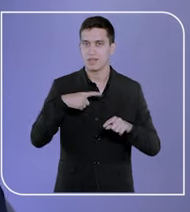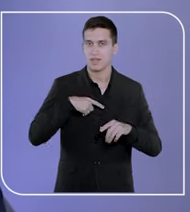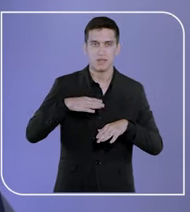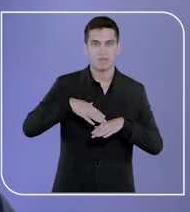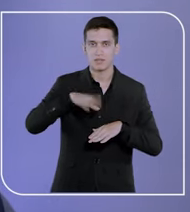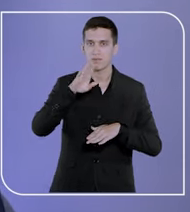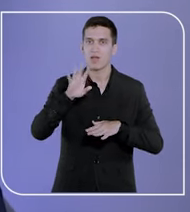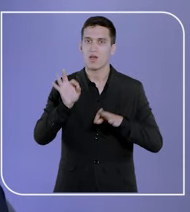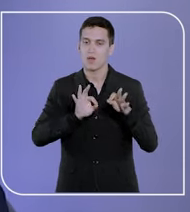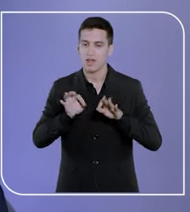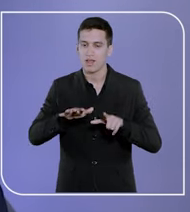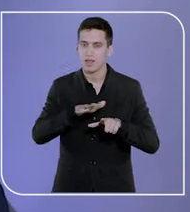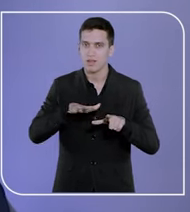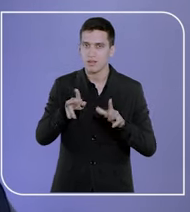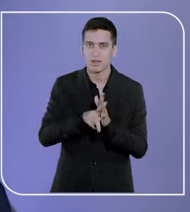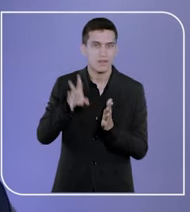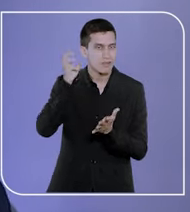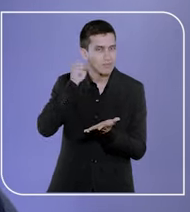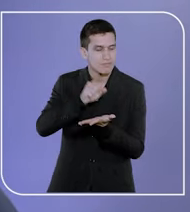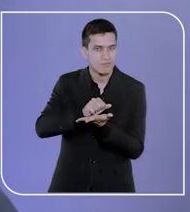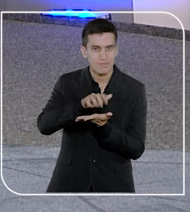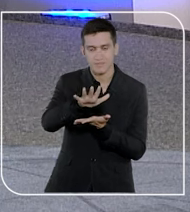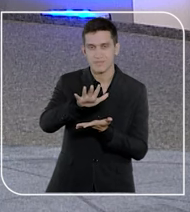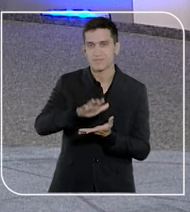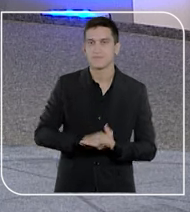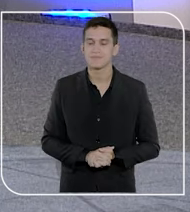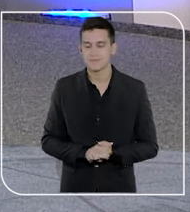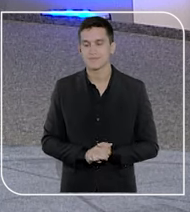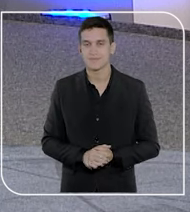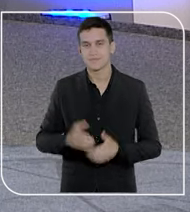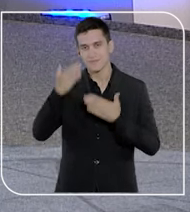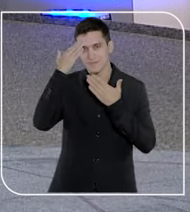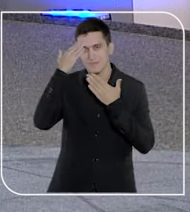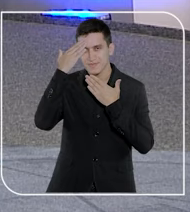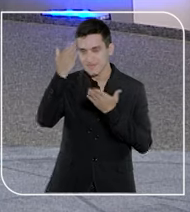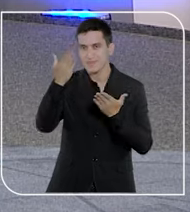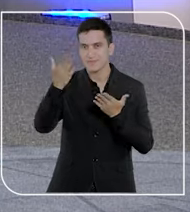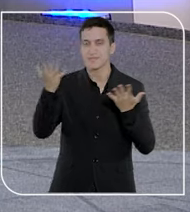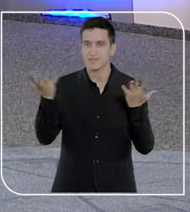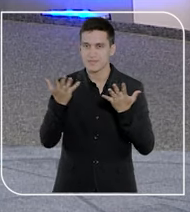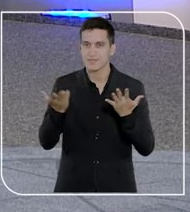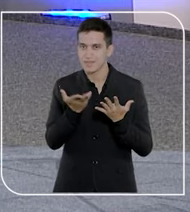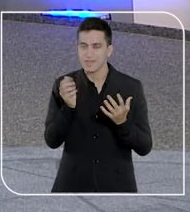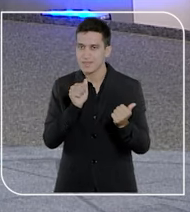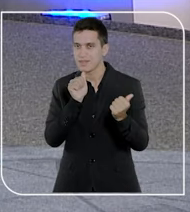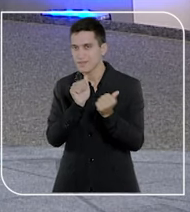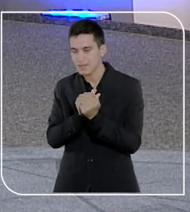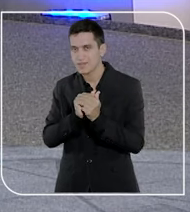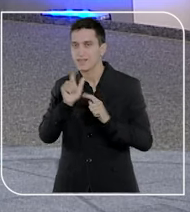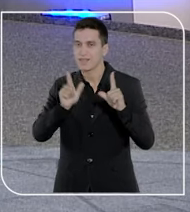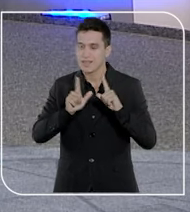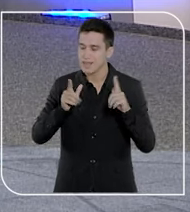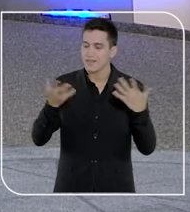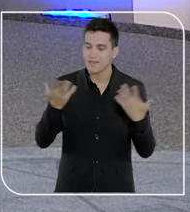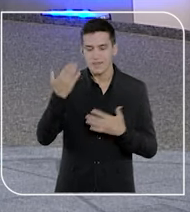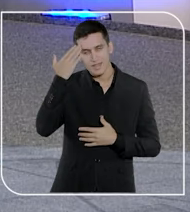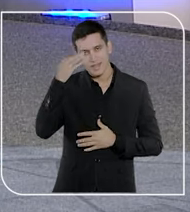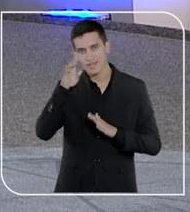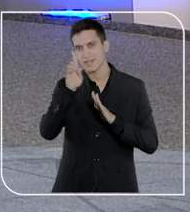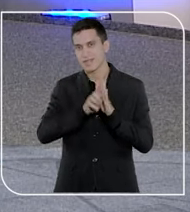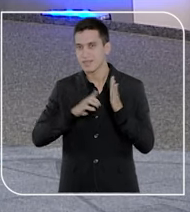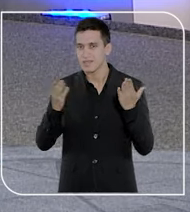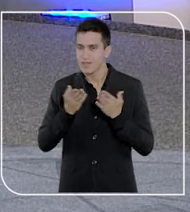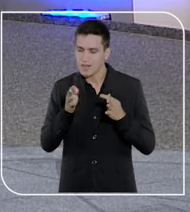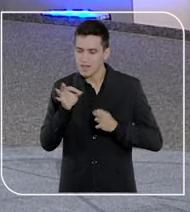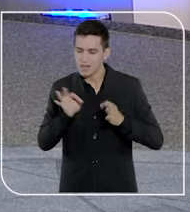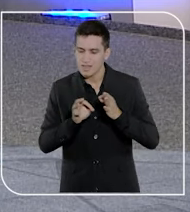nas principais plataformas de podcast. Muito obrigada por sua companhia aí do outro lado, aqui no Entender